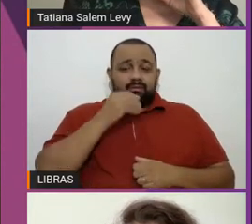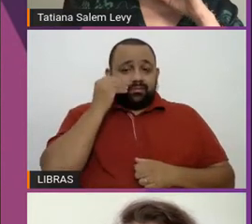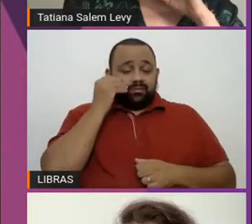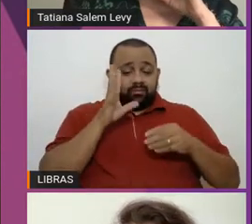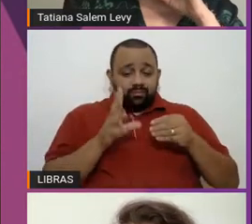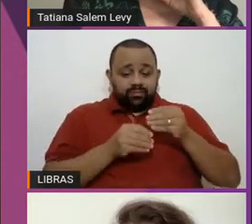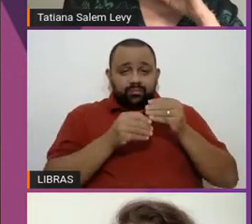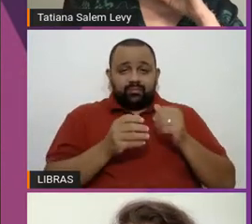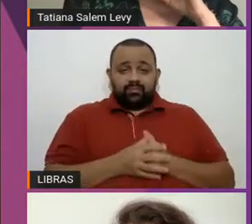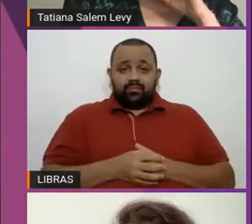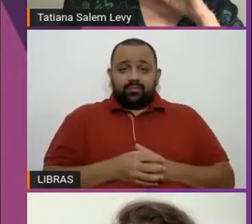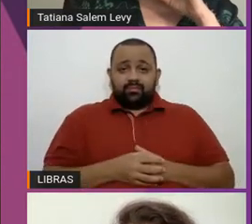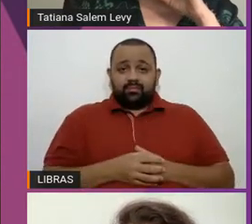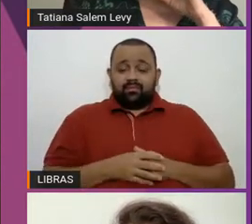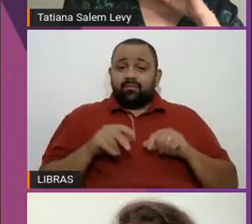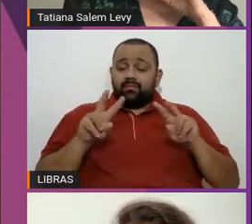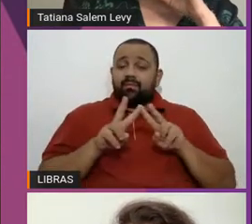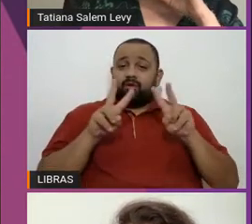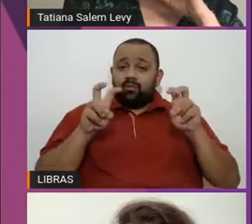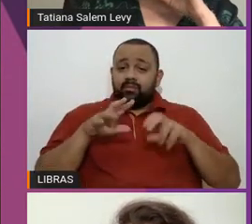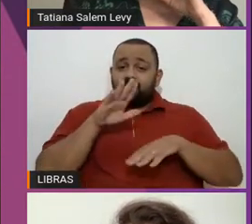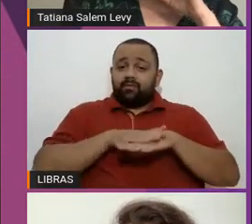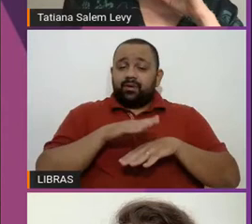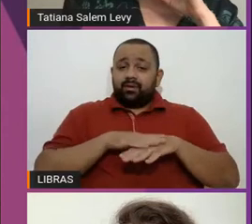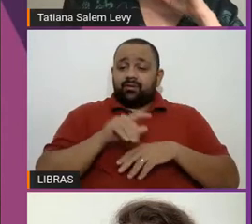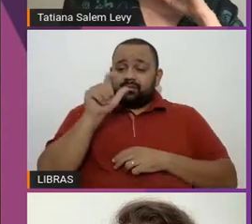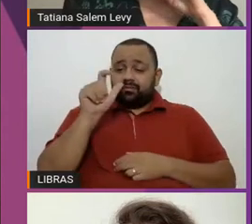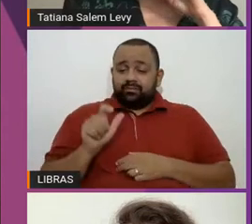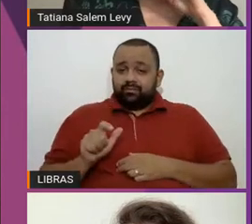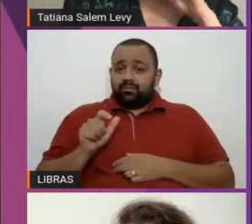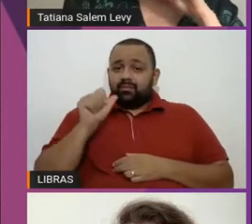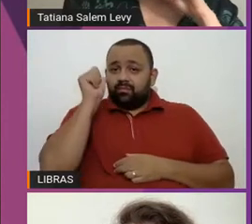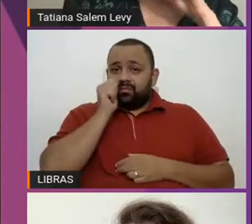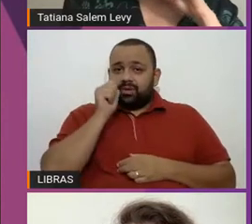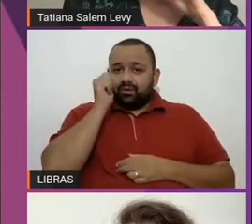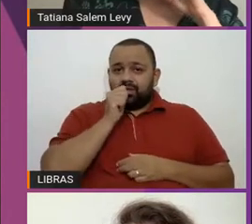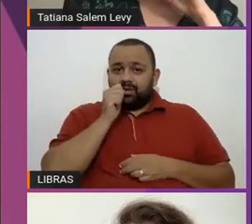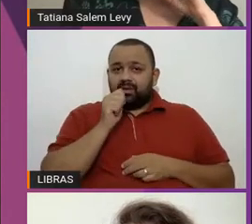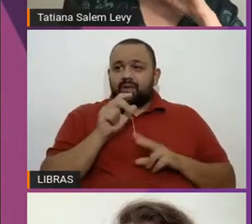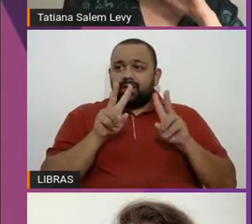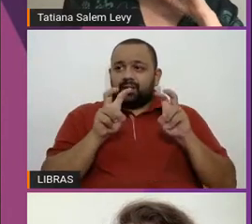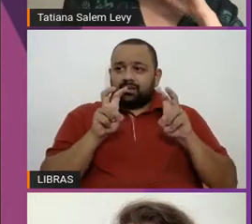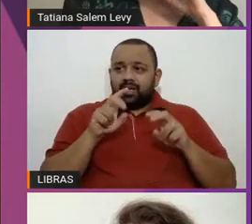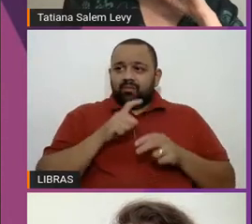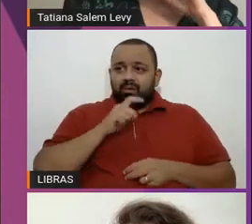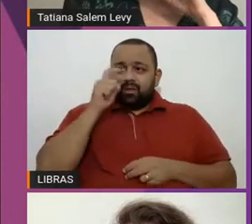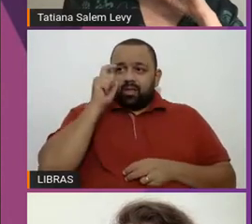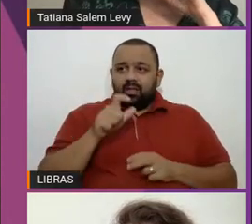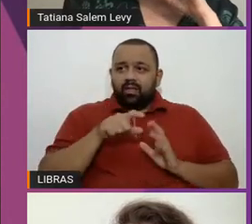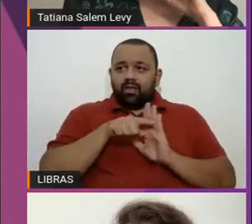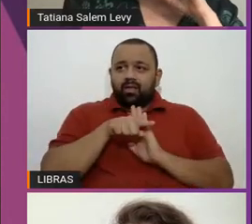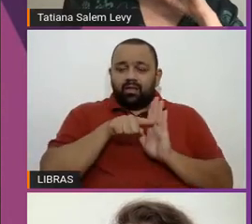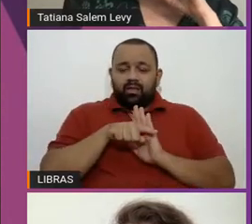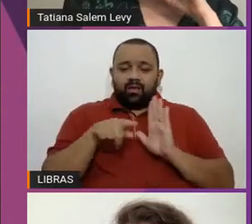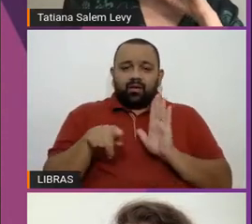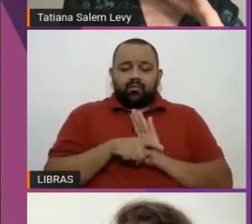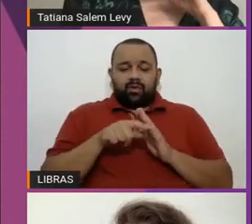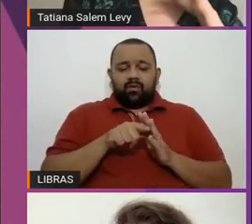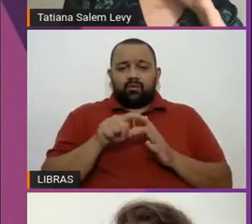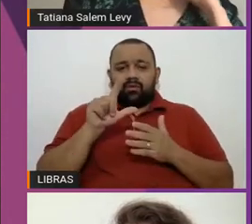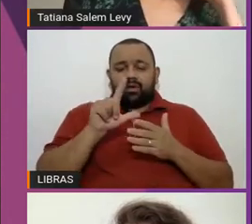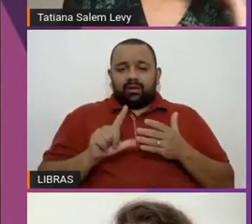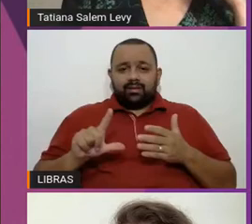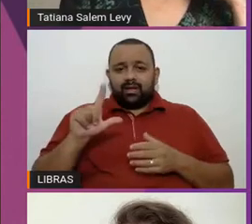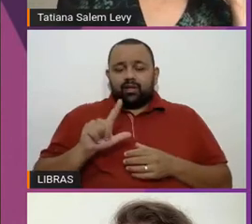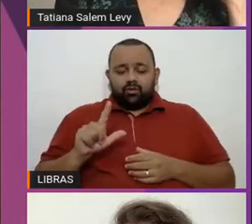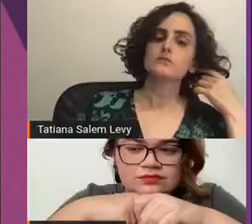conversar uma é sobre a construção da personagem feminina que é um tema que me interessa muito investigar na literatura é